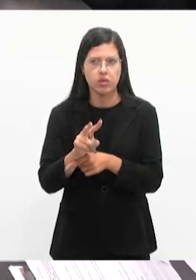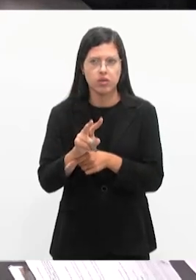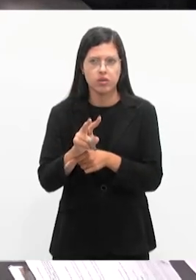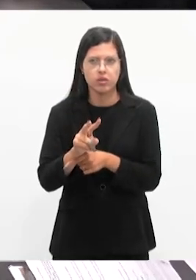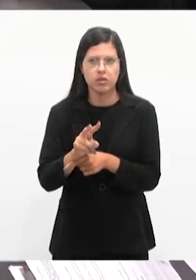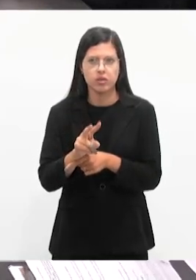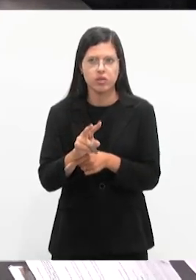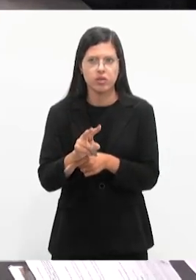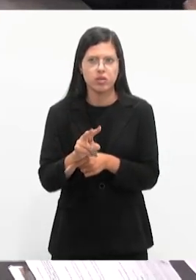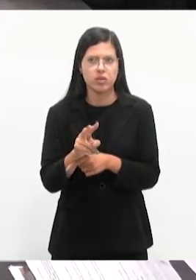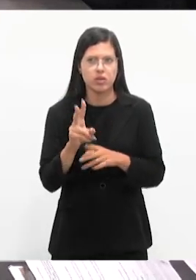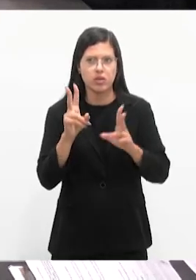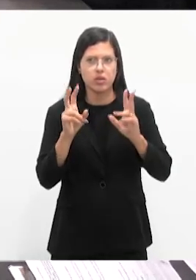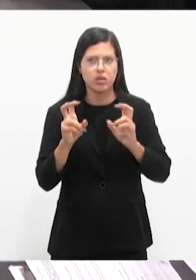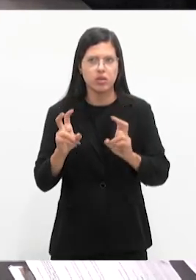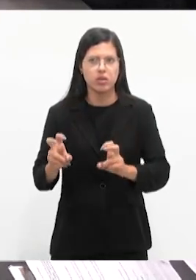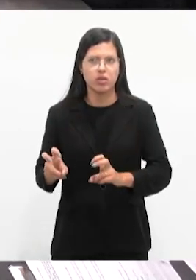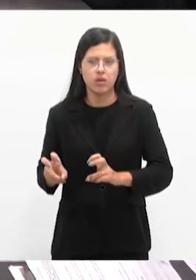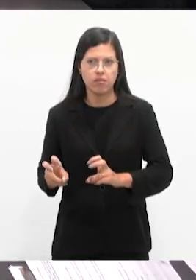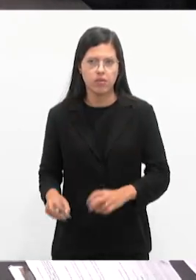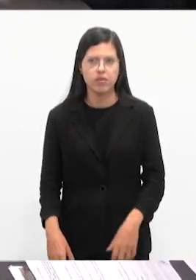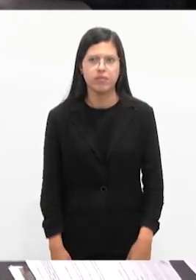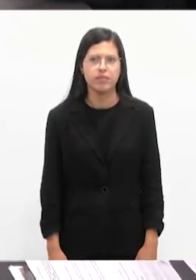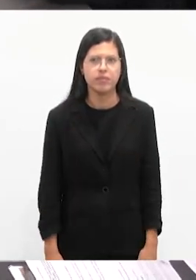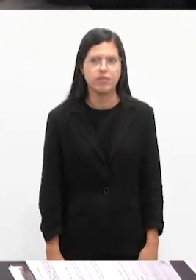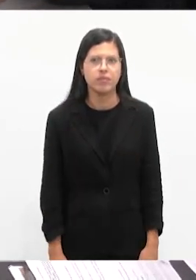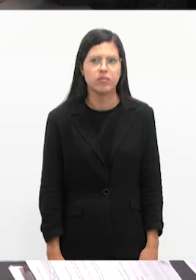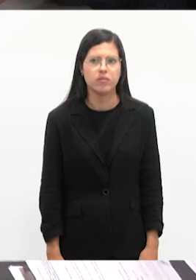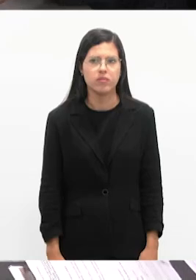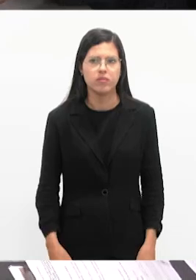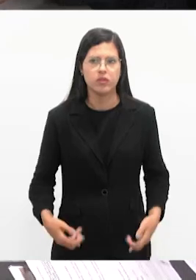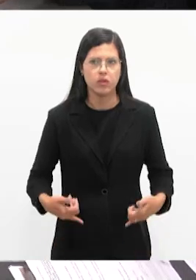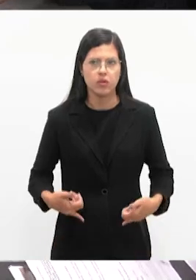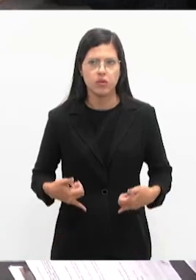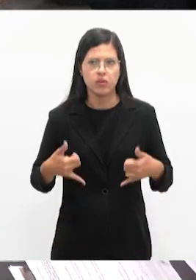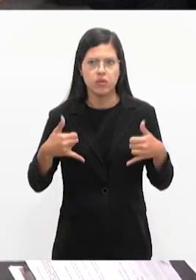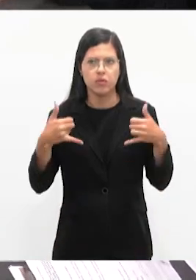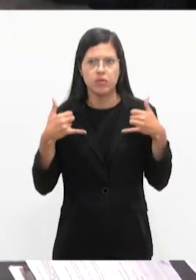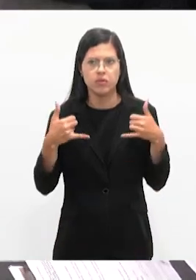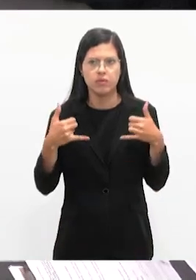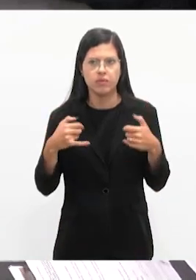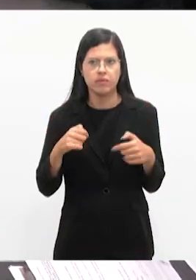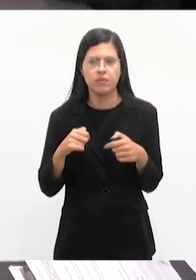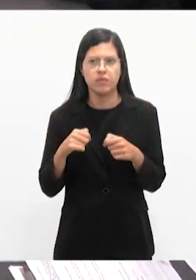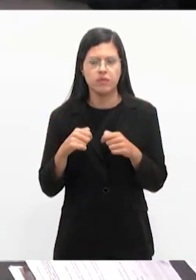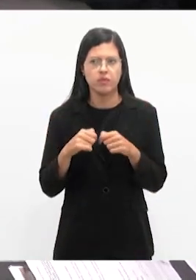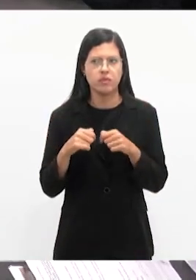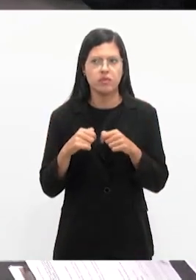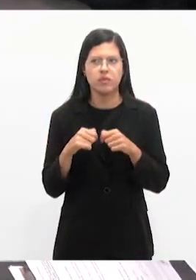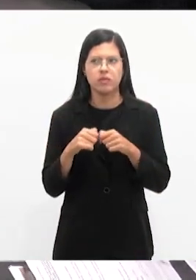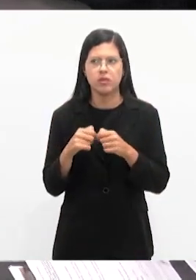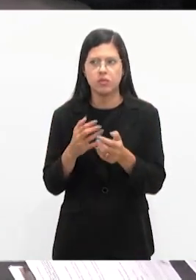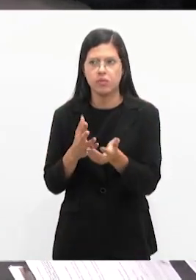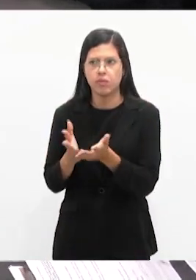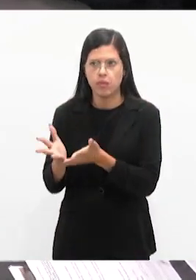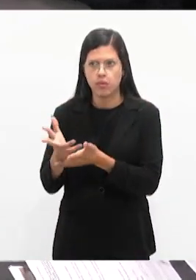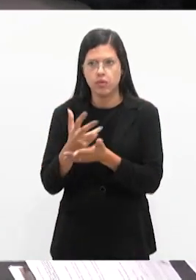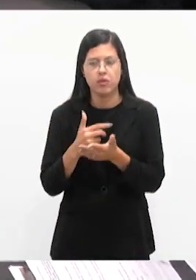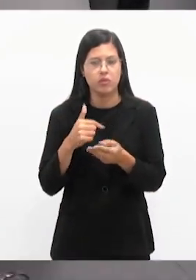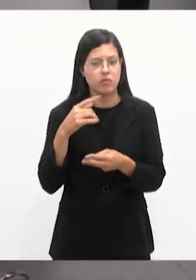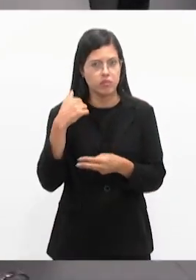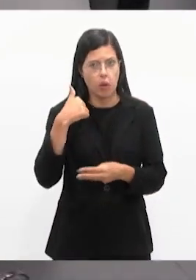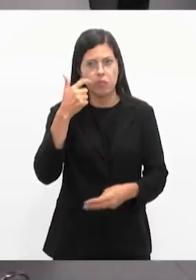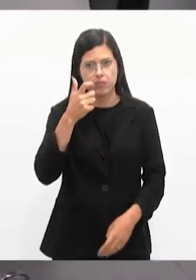as pautas relacionadas à proteção animal, inclusive me orgulho que estava fazendo uma apuração na legislatura passada, fui o deputado que mais aprovei